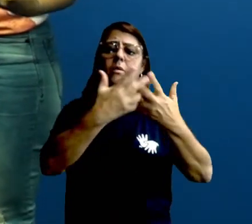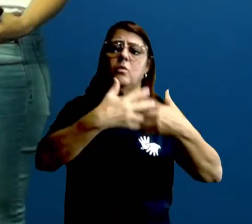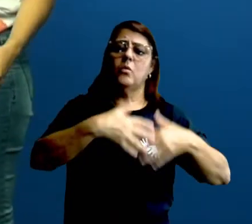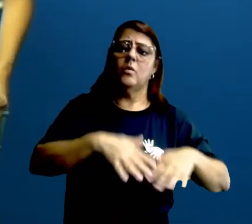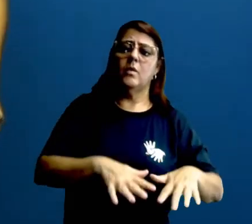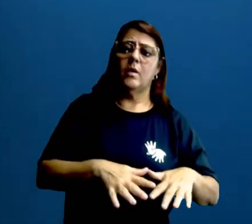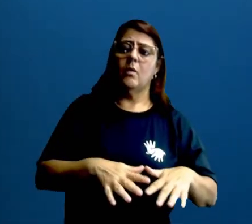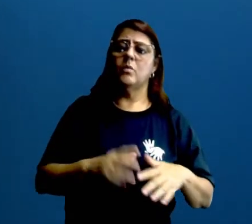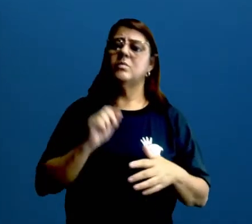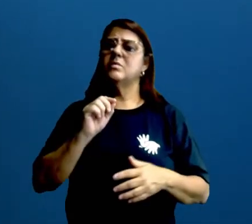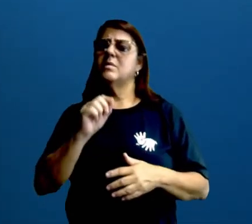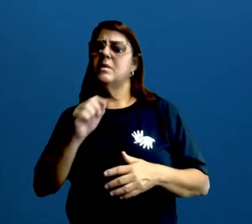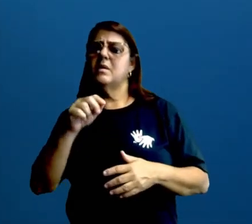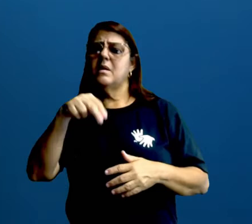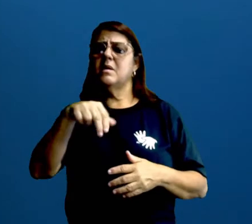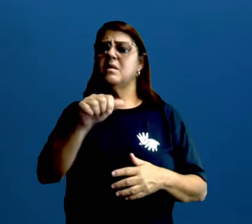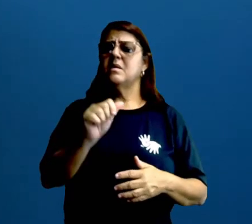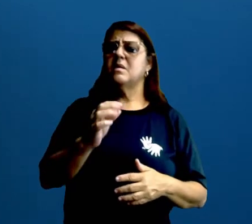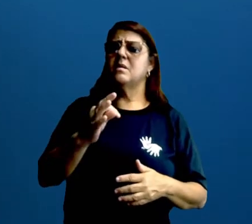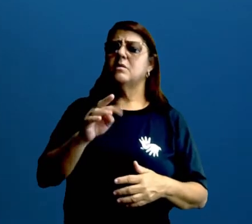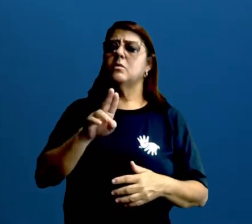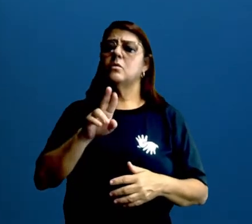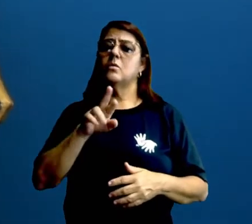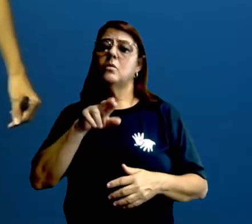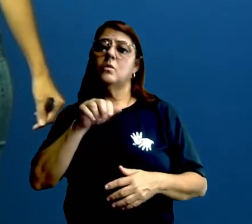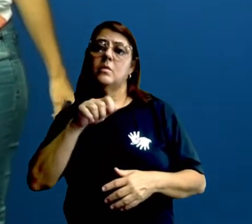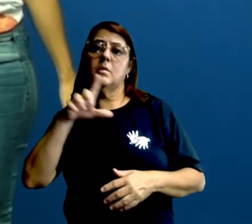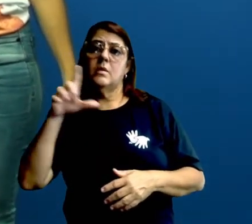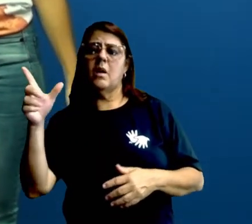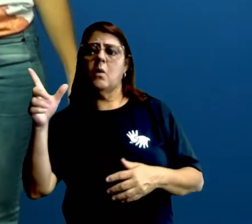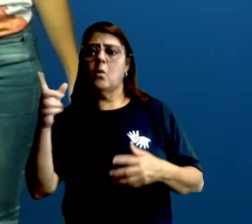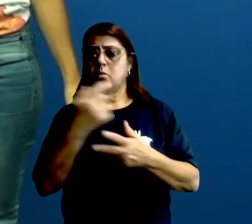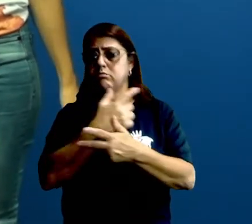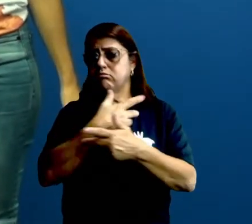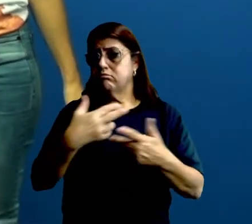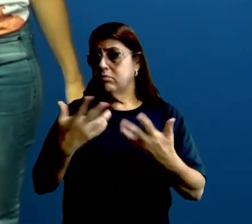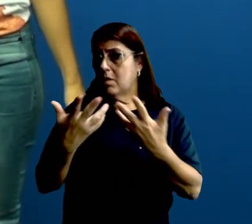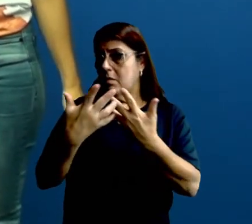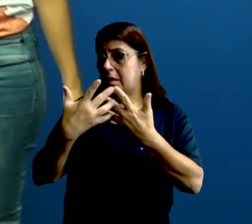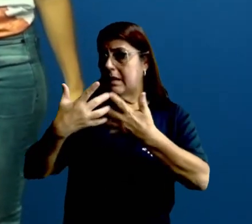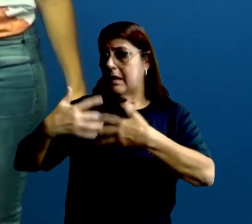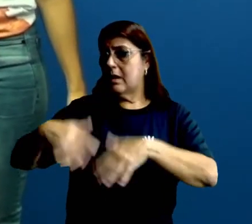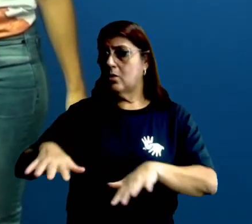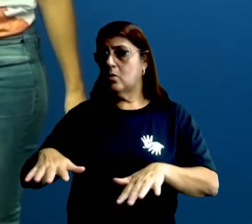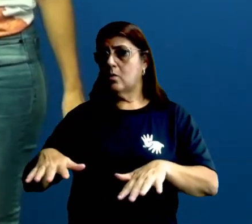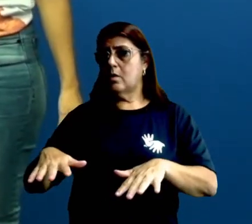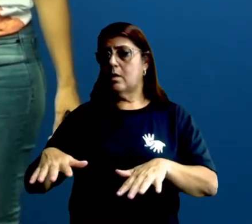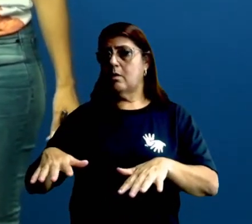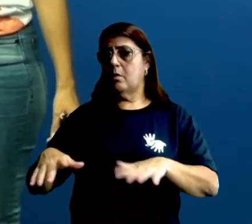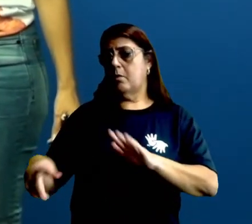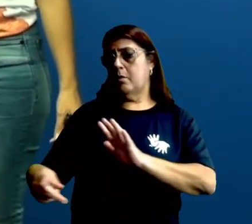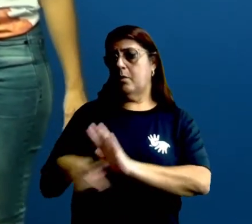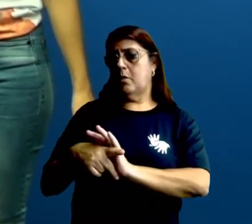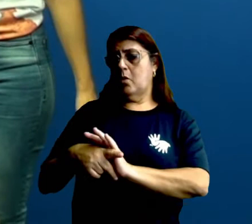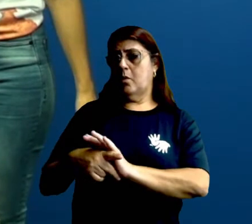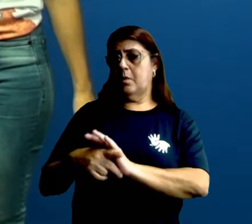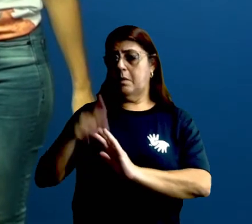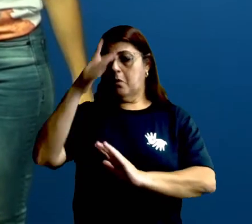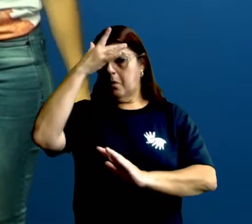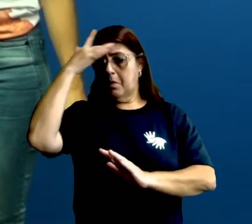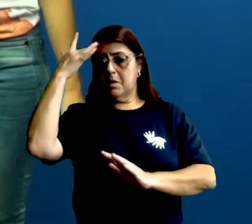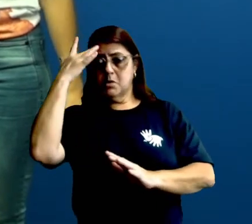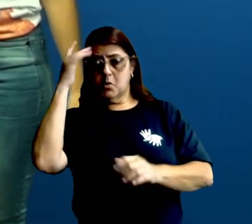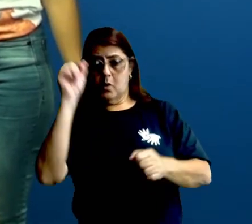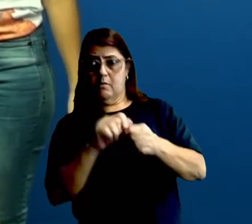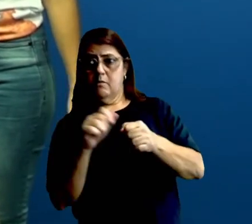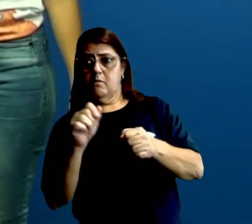natural? O nome natural já nos leva, ou já nos dá a ideia de natureza, né, pessoal? De algo que não foi